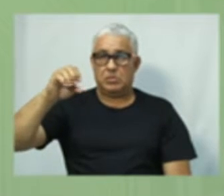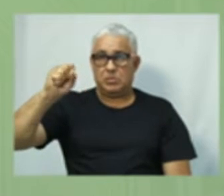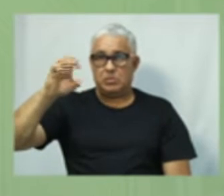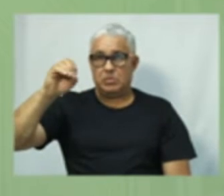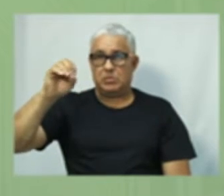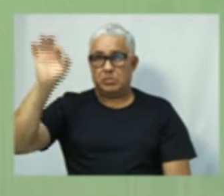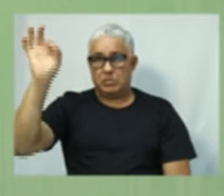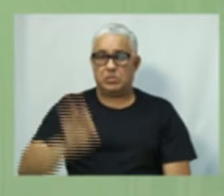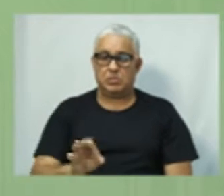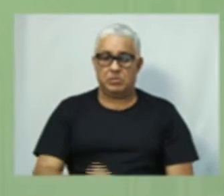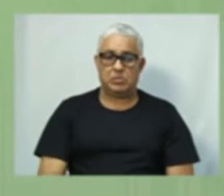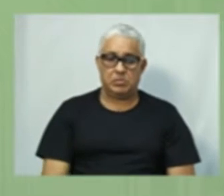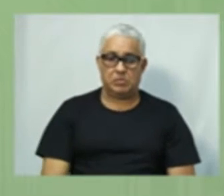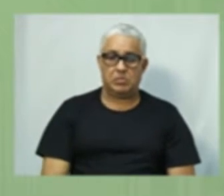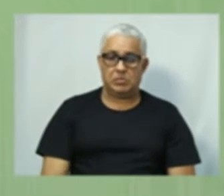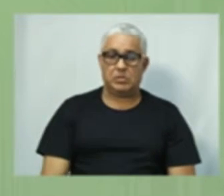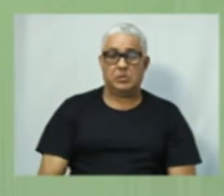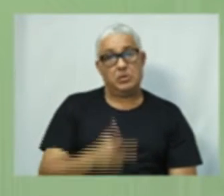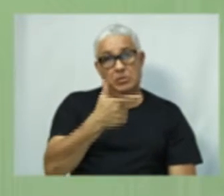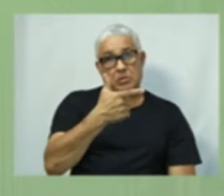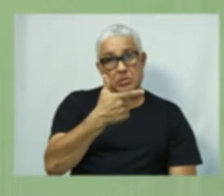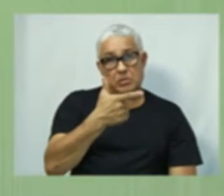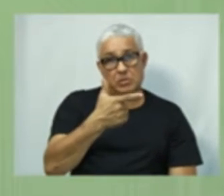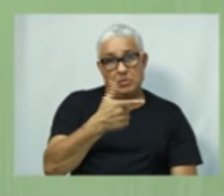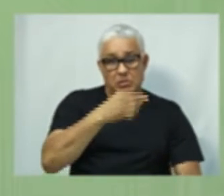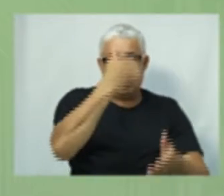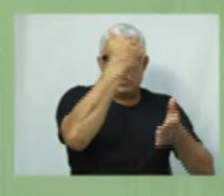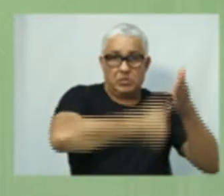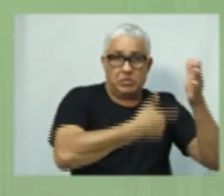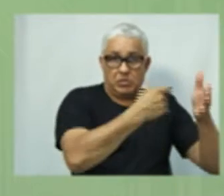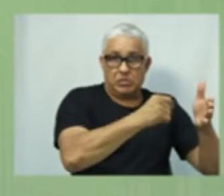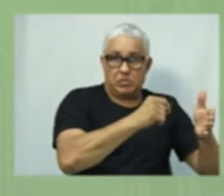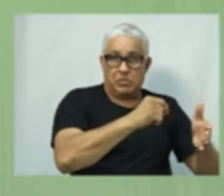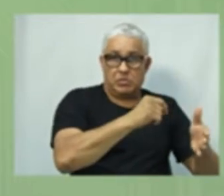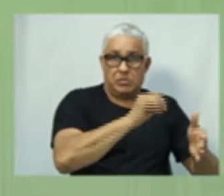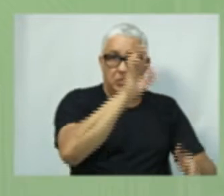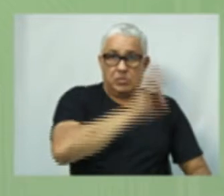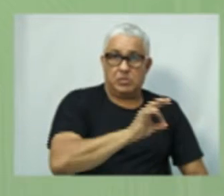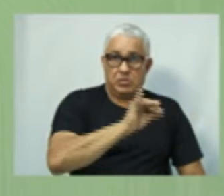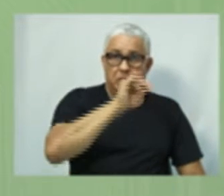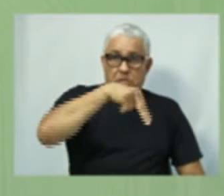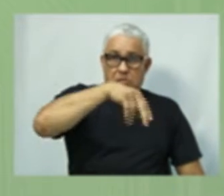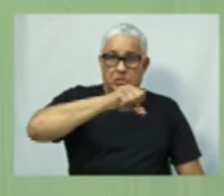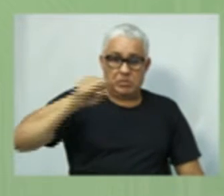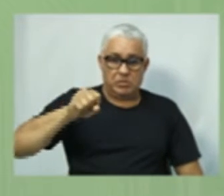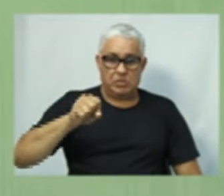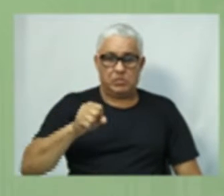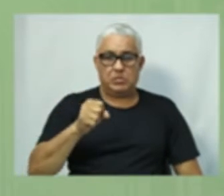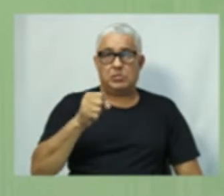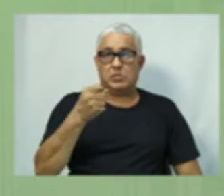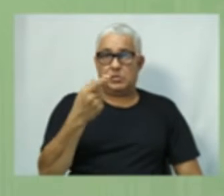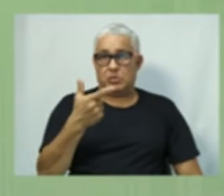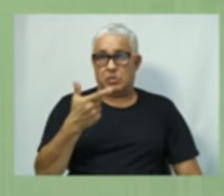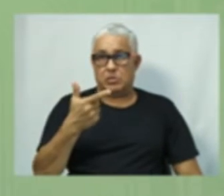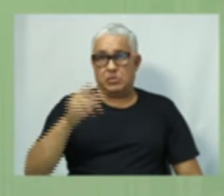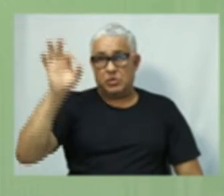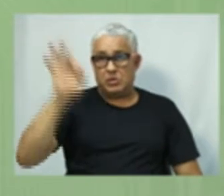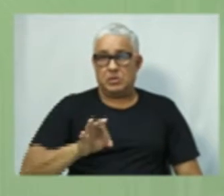27, 20% é do INSS, 2% é do SAT, que é o seguro de acidente do